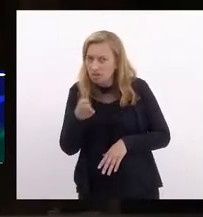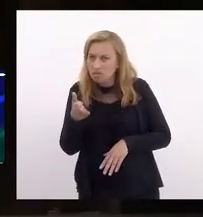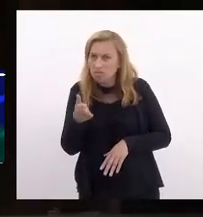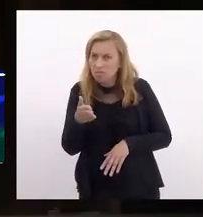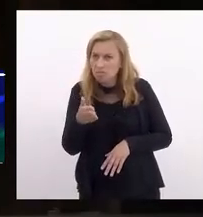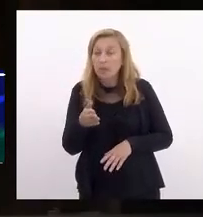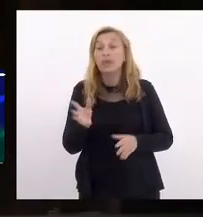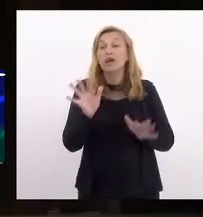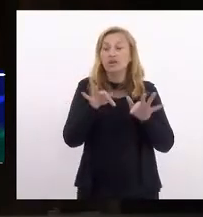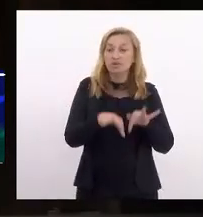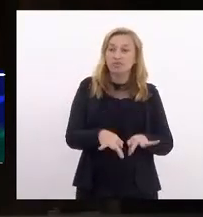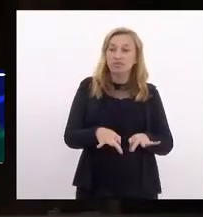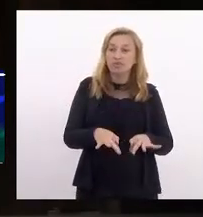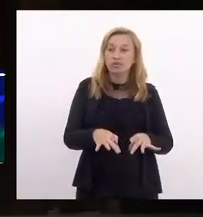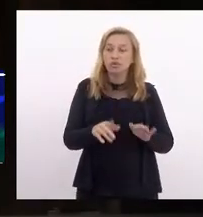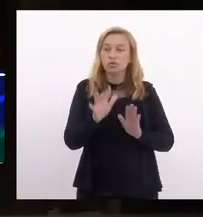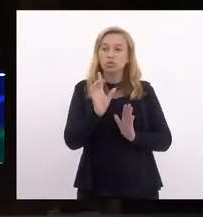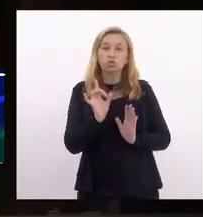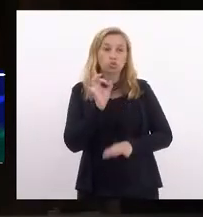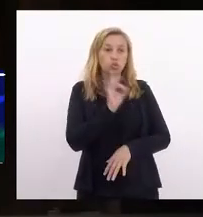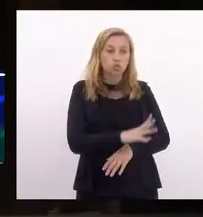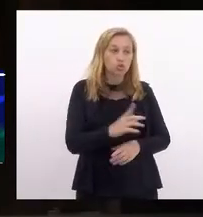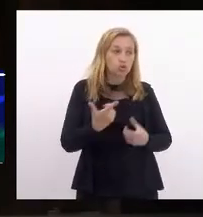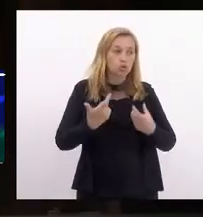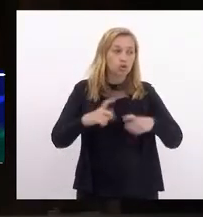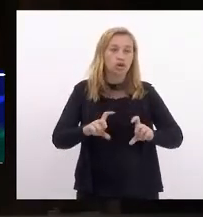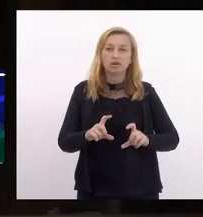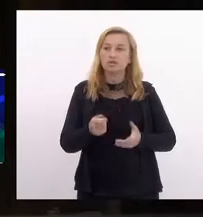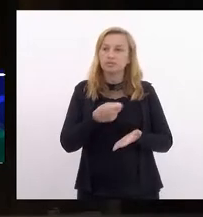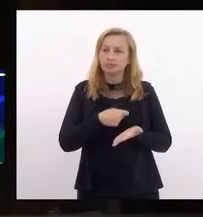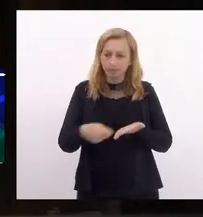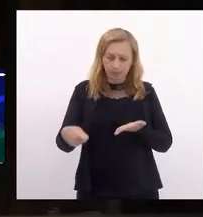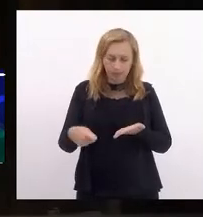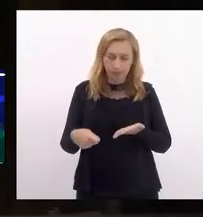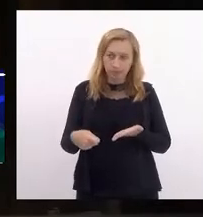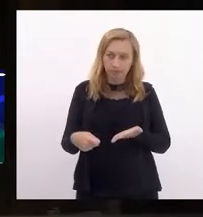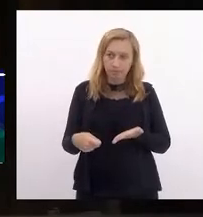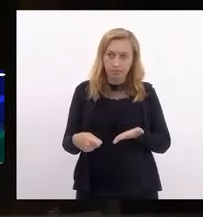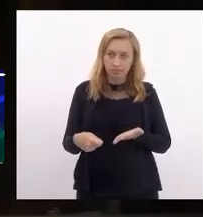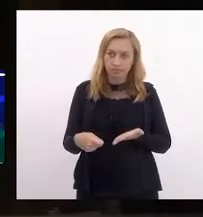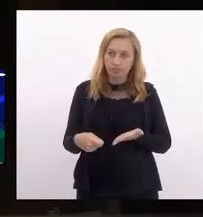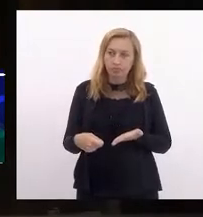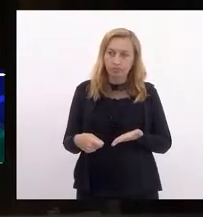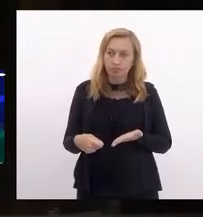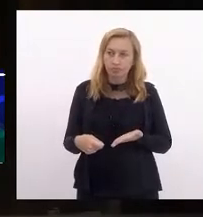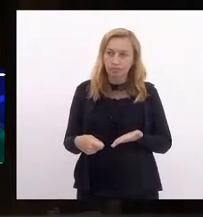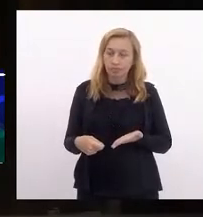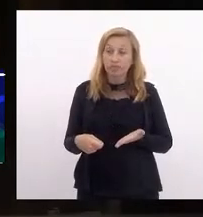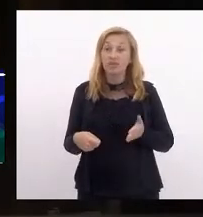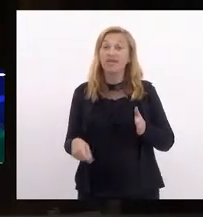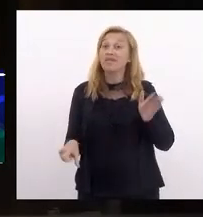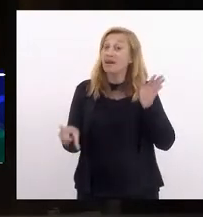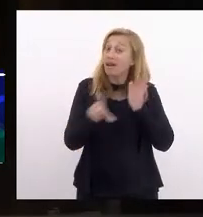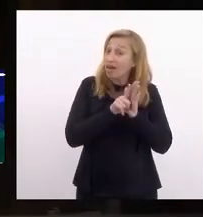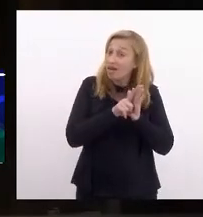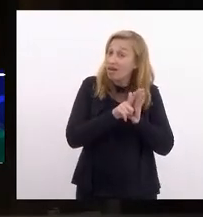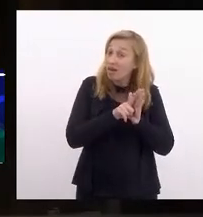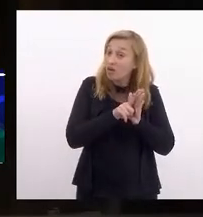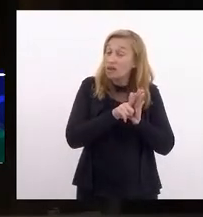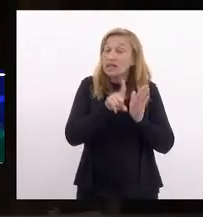o e finalmente no parágrafo único está escrito o disposto nesta lei